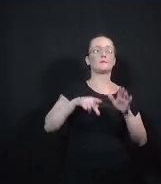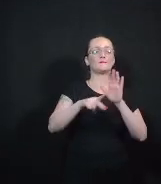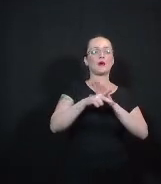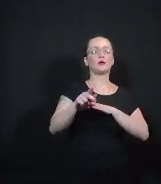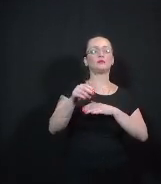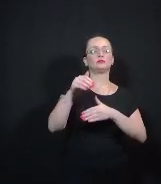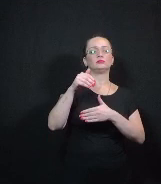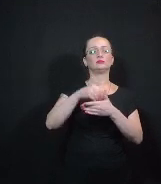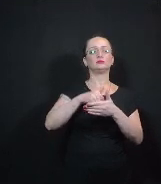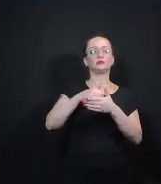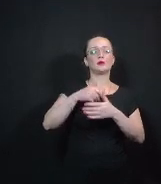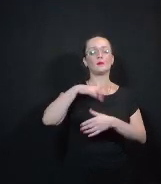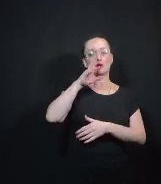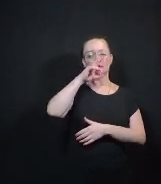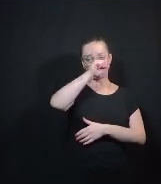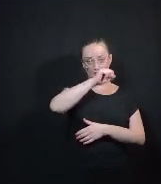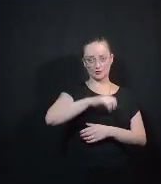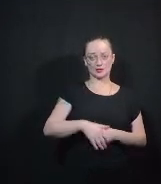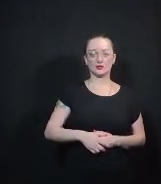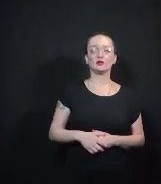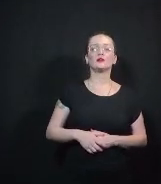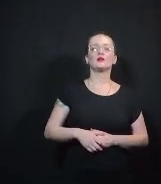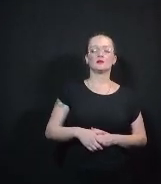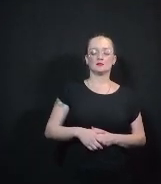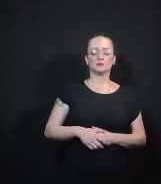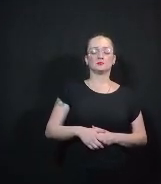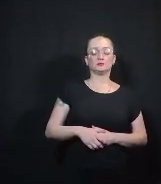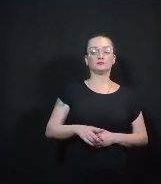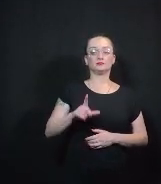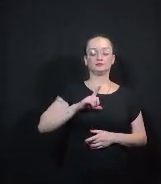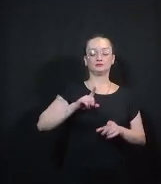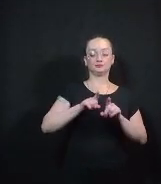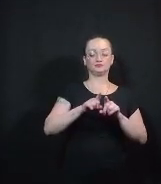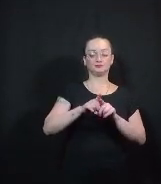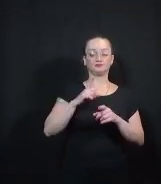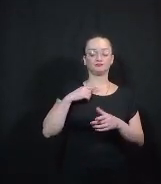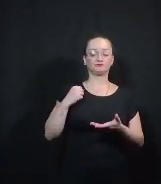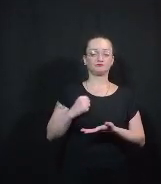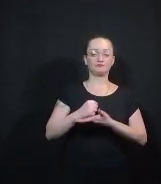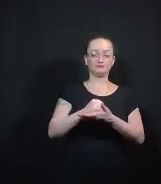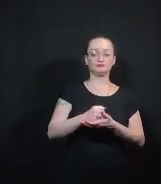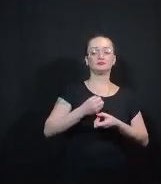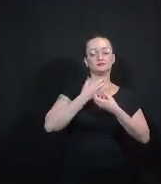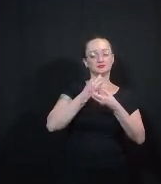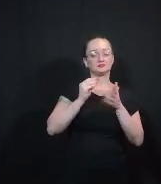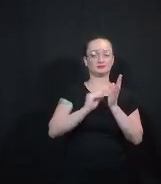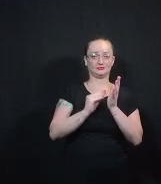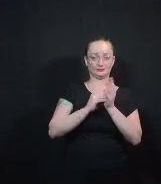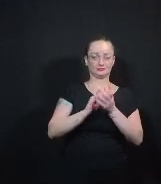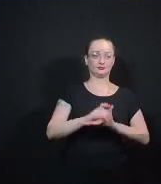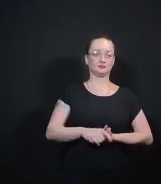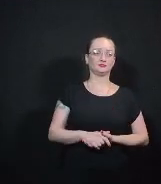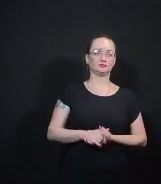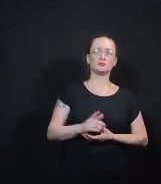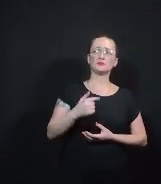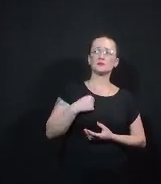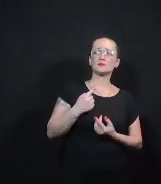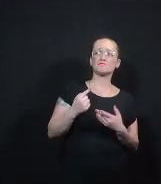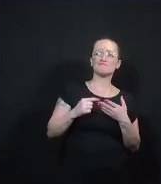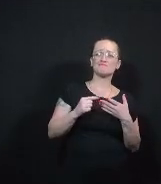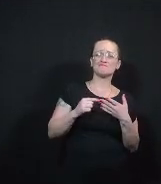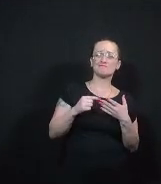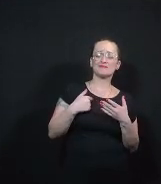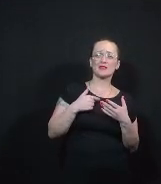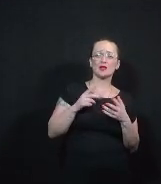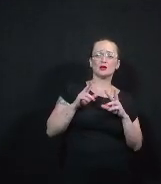mais fortes, que também se encarregavam de desinformação. O meu único ponto é esse em relação a